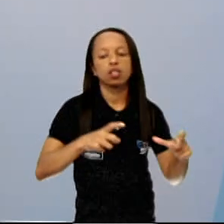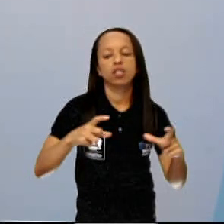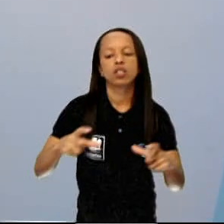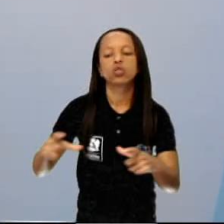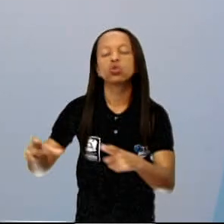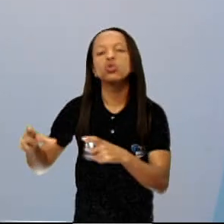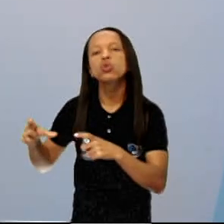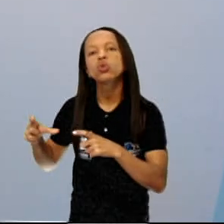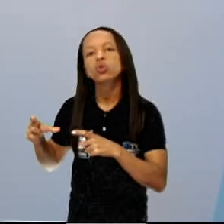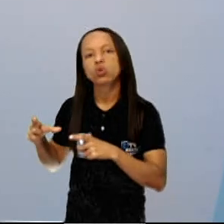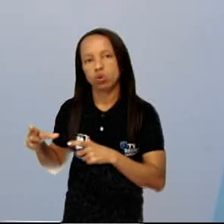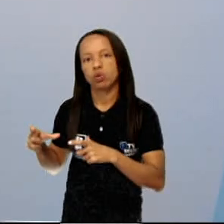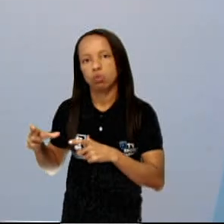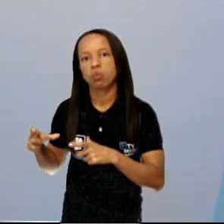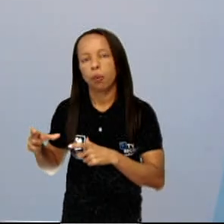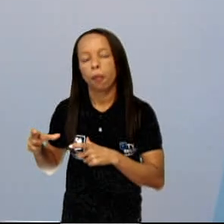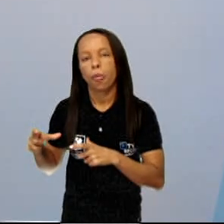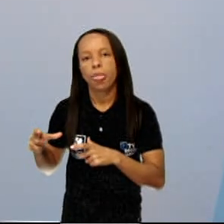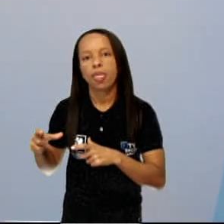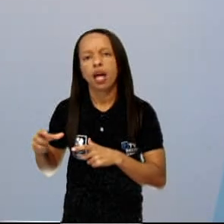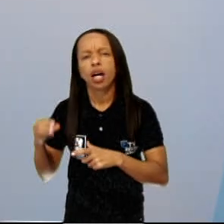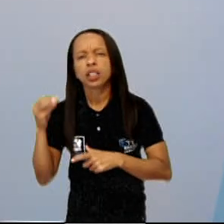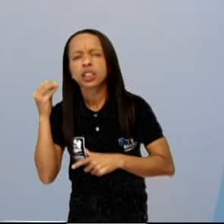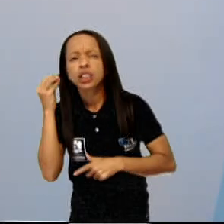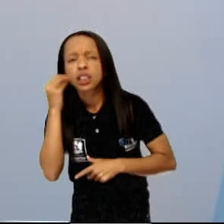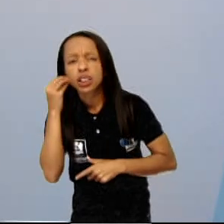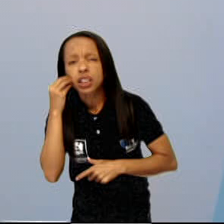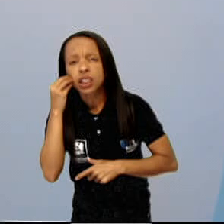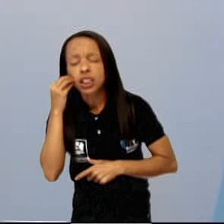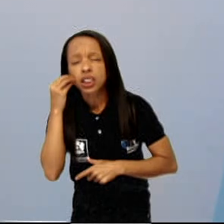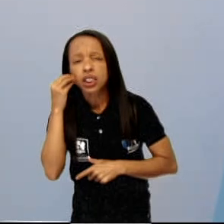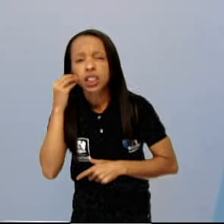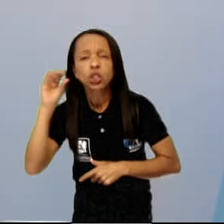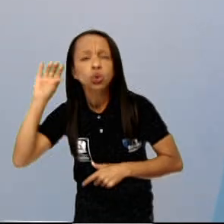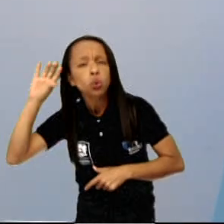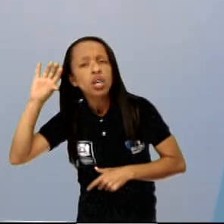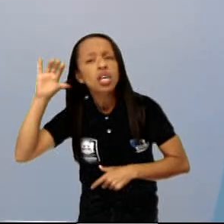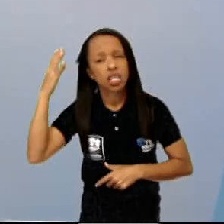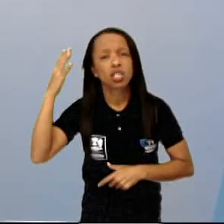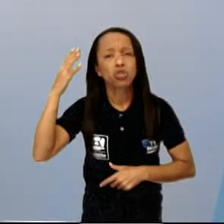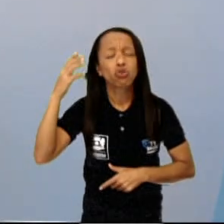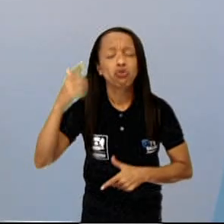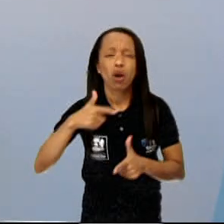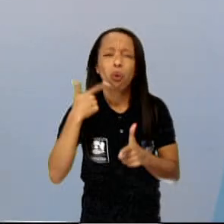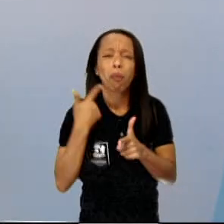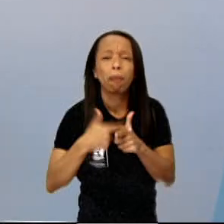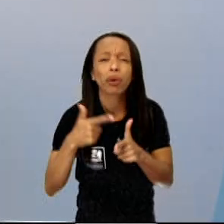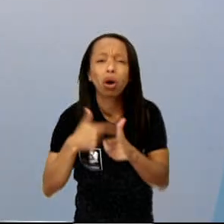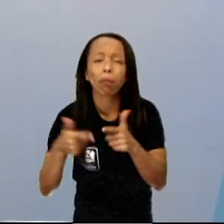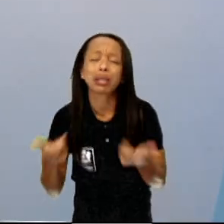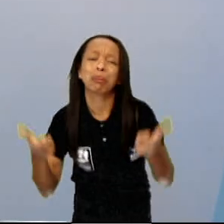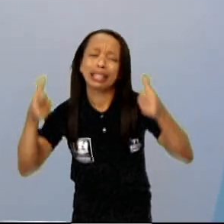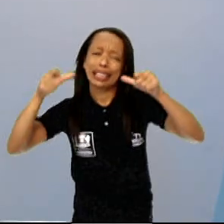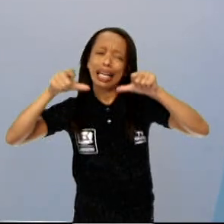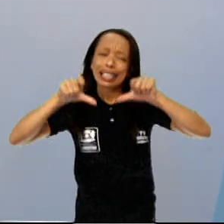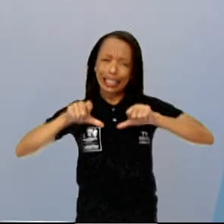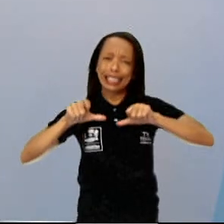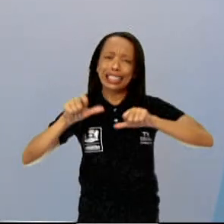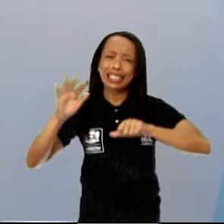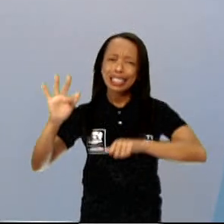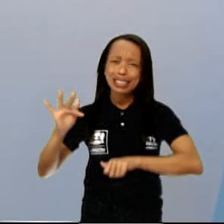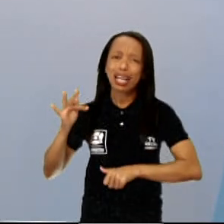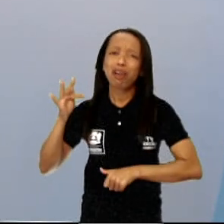reunião, ele tenta resolver, solucionar o problema dessa crise que a França vai viver, que foi uma